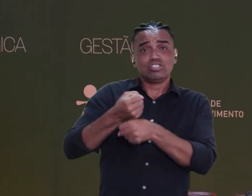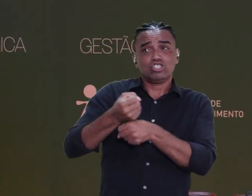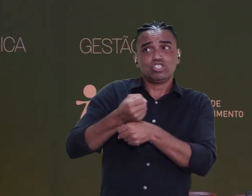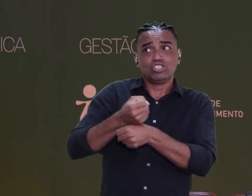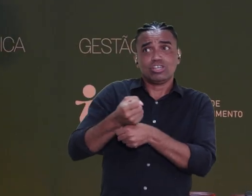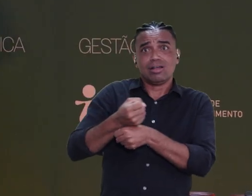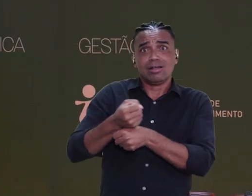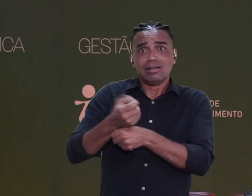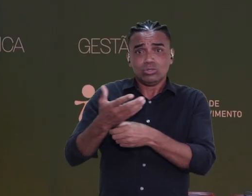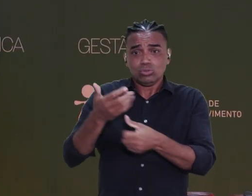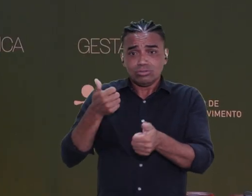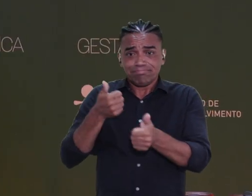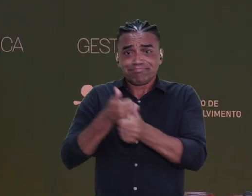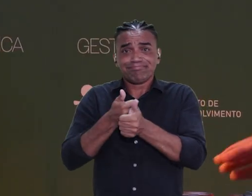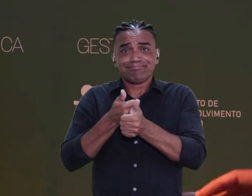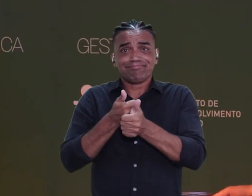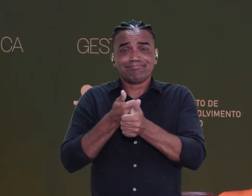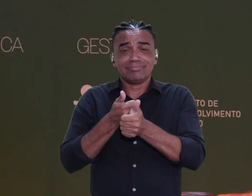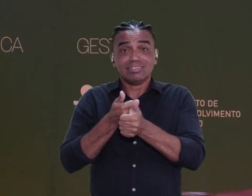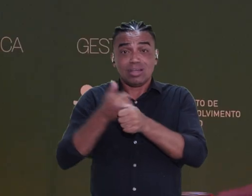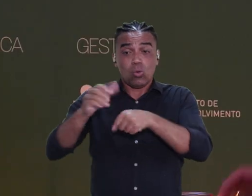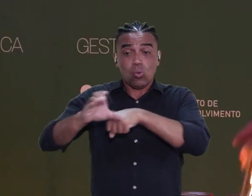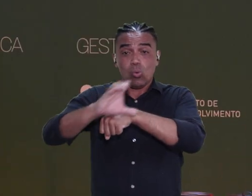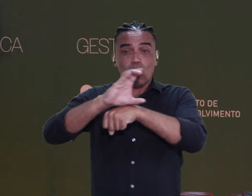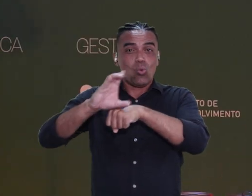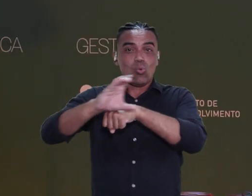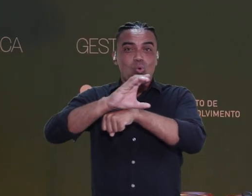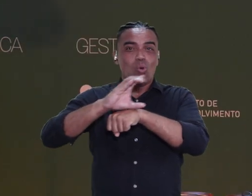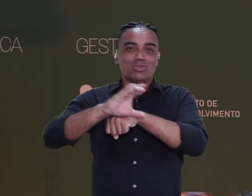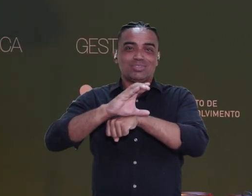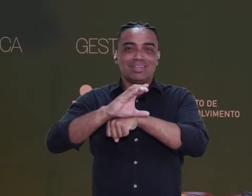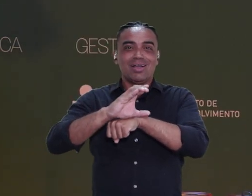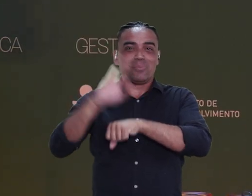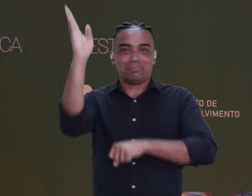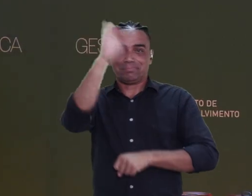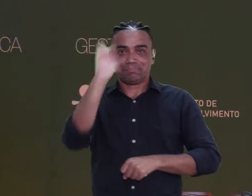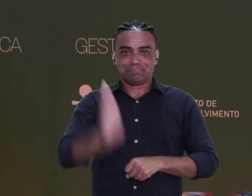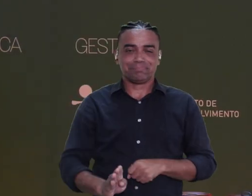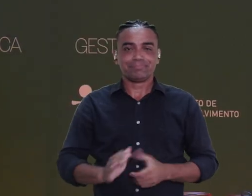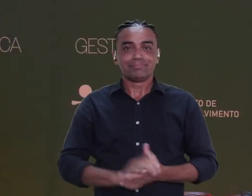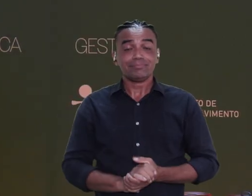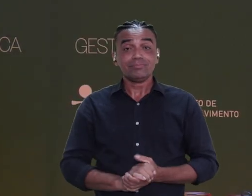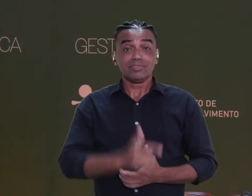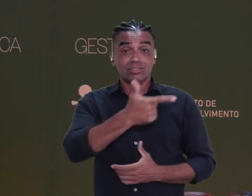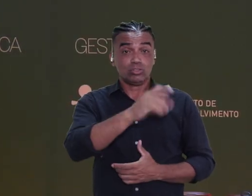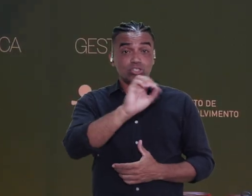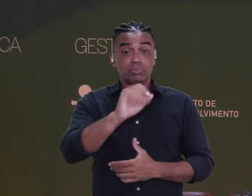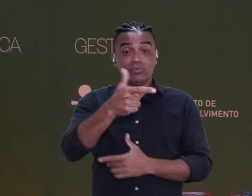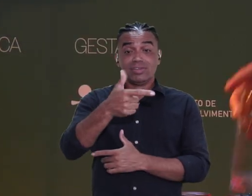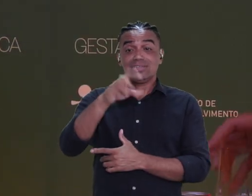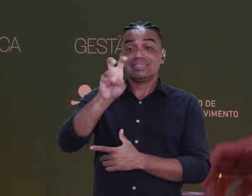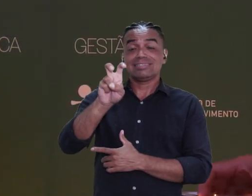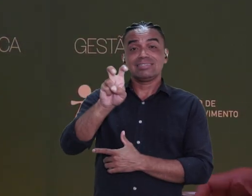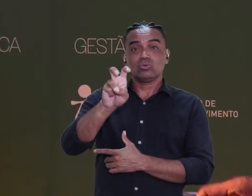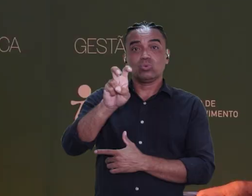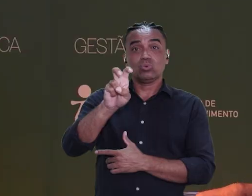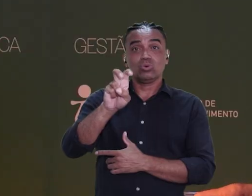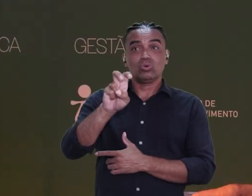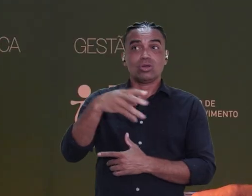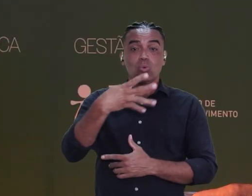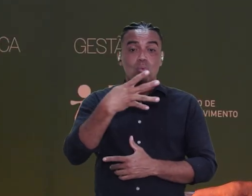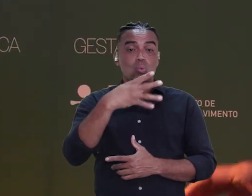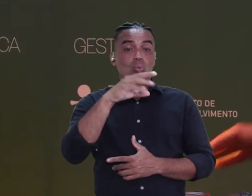dos 37 anos da Constituição. E neste 2025, 40